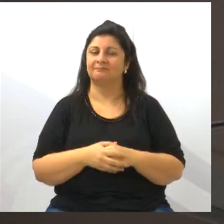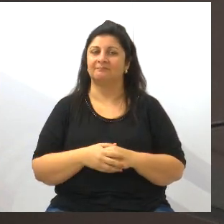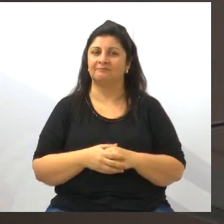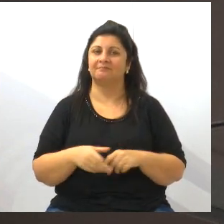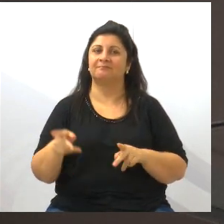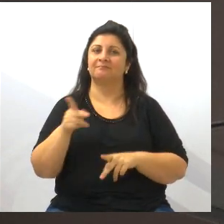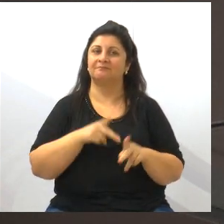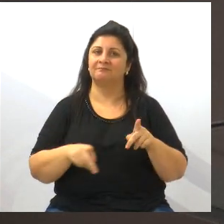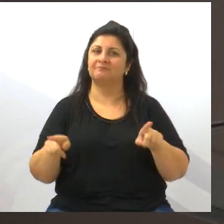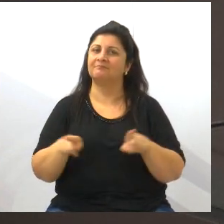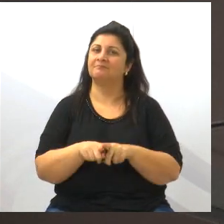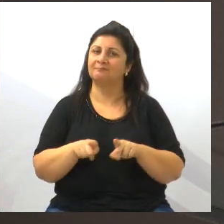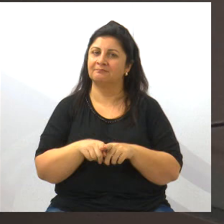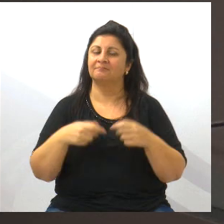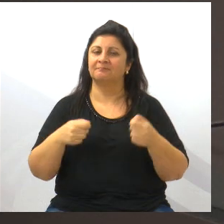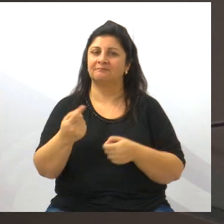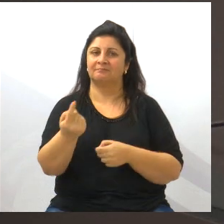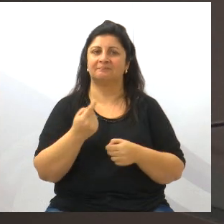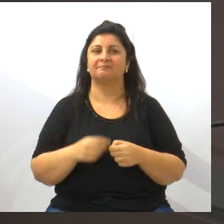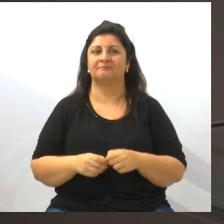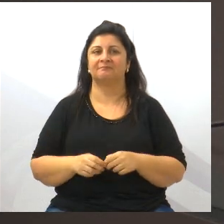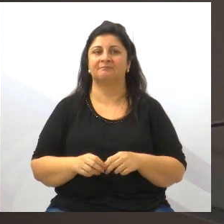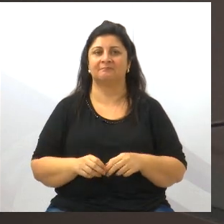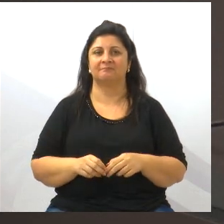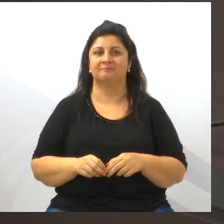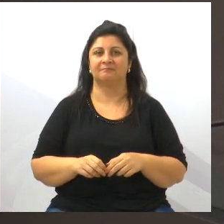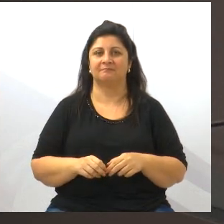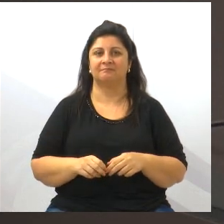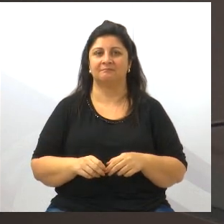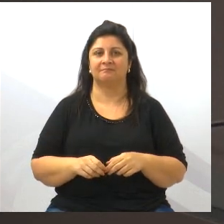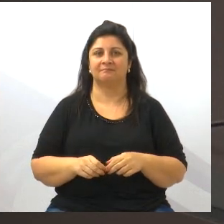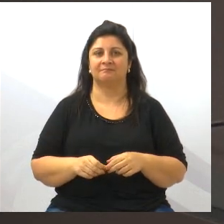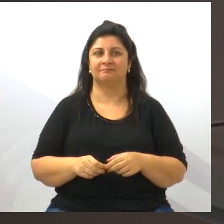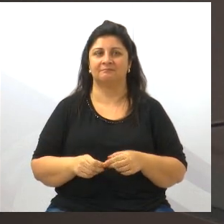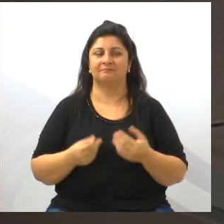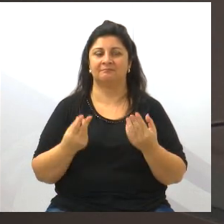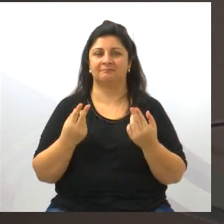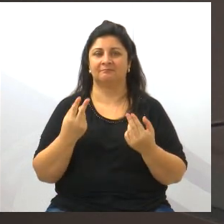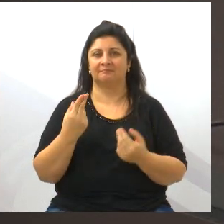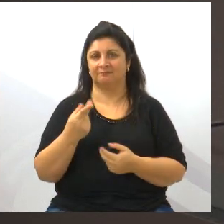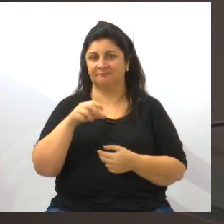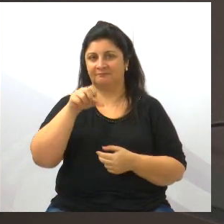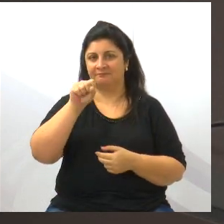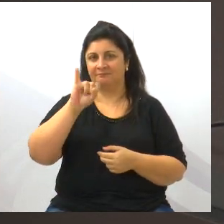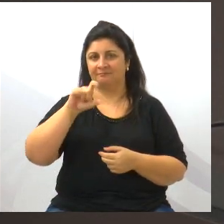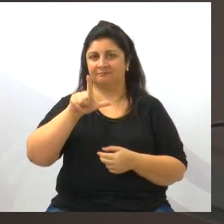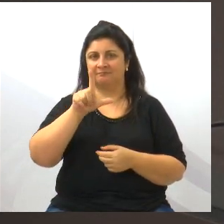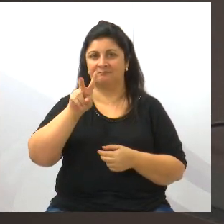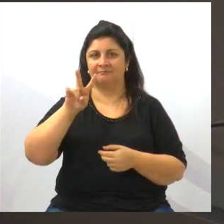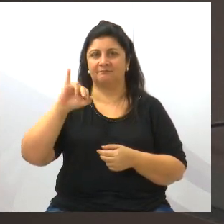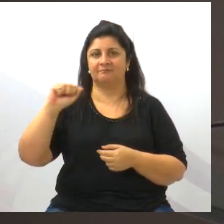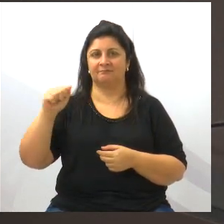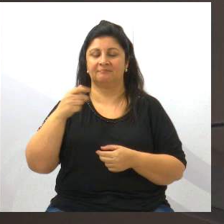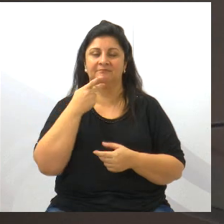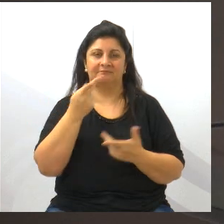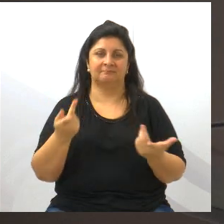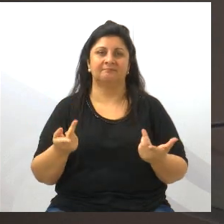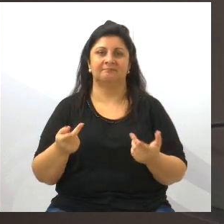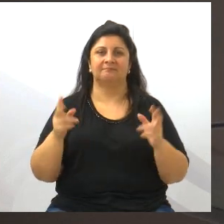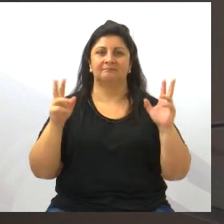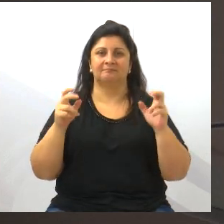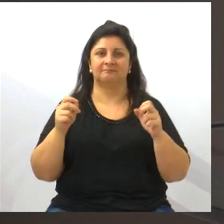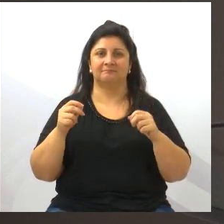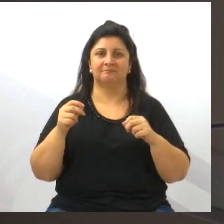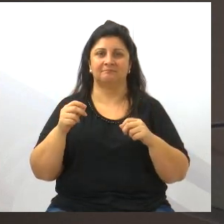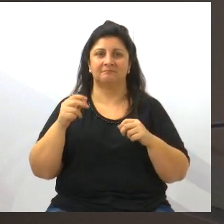população também tem que comparecer, né? Como a Silvia colocou ali em relação em relação ao rato